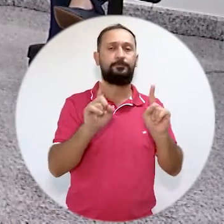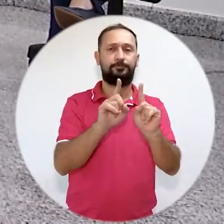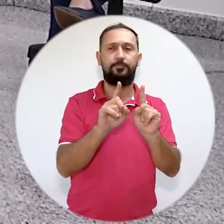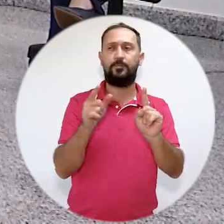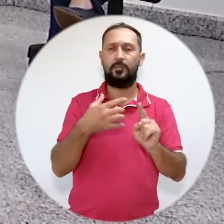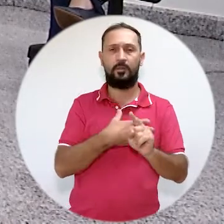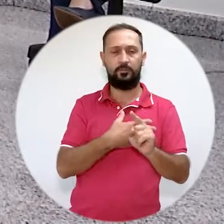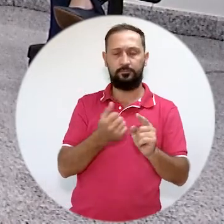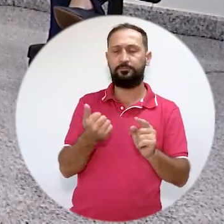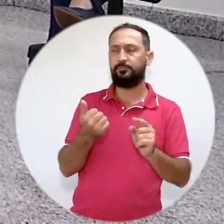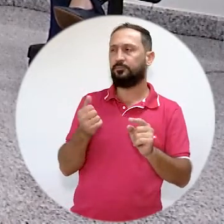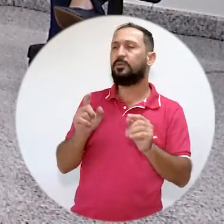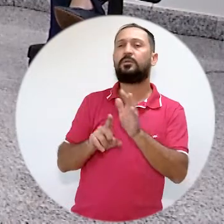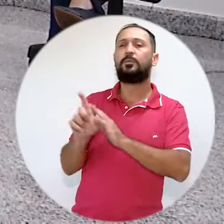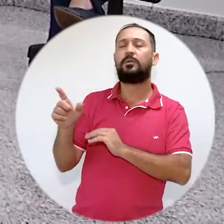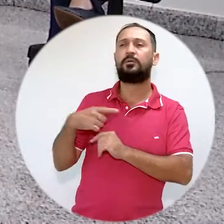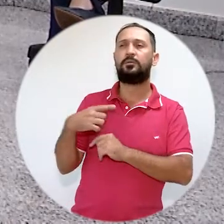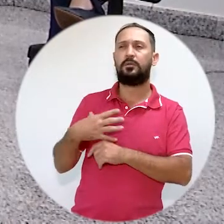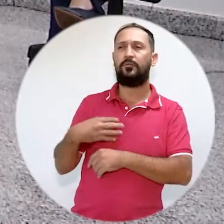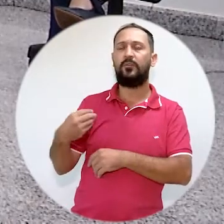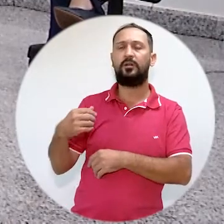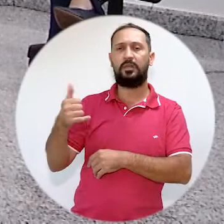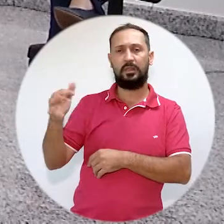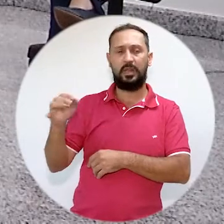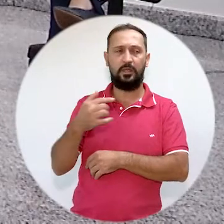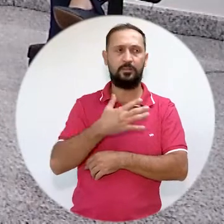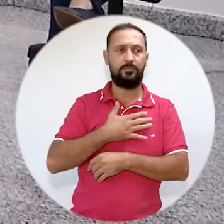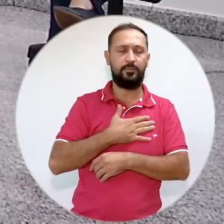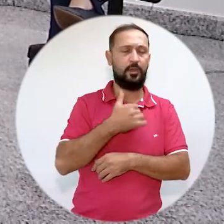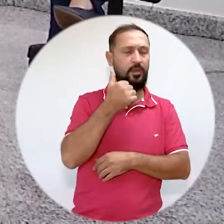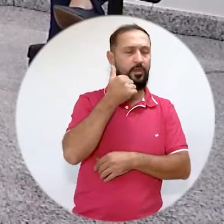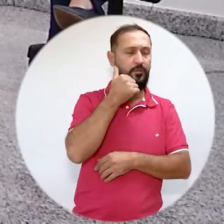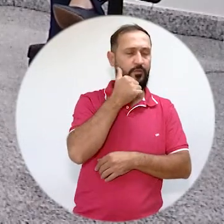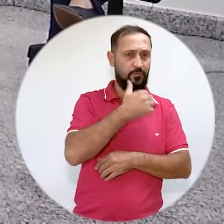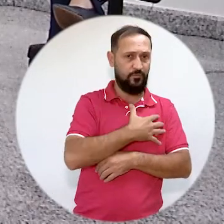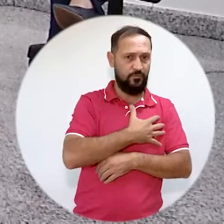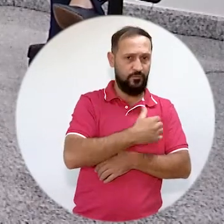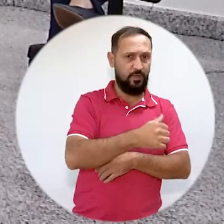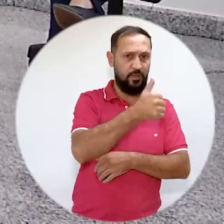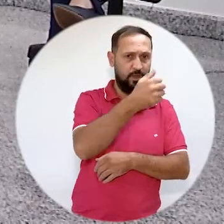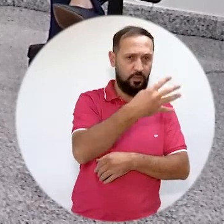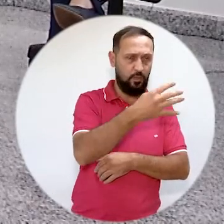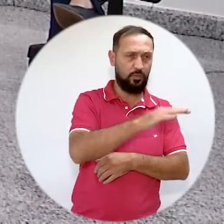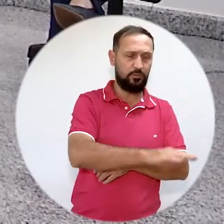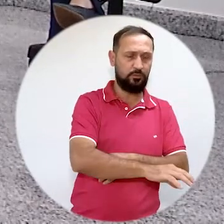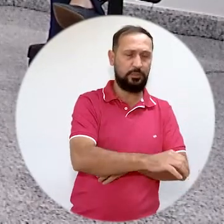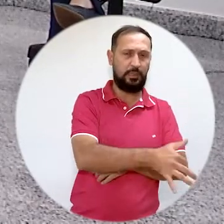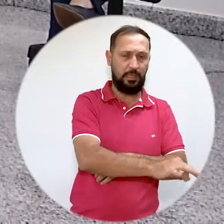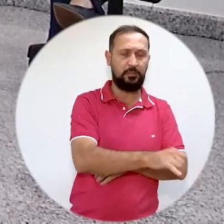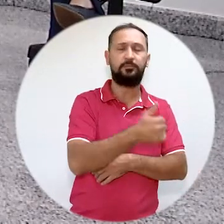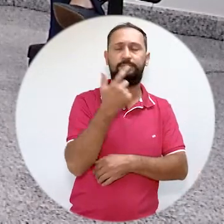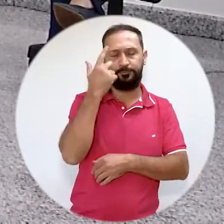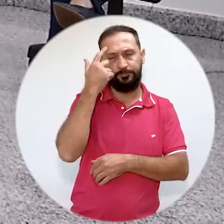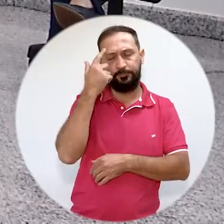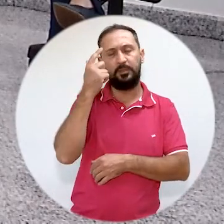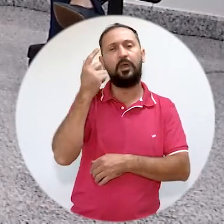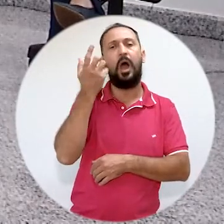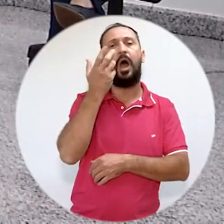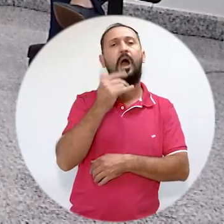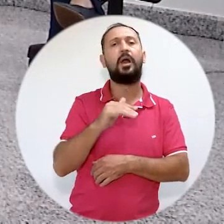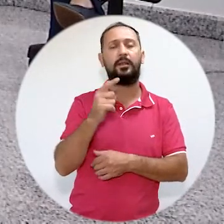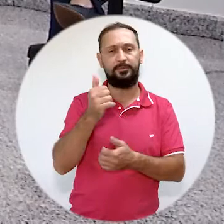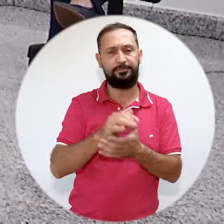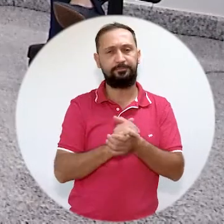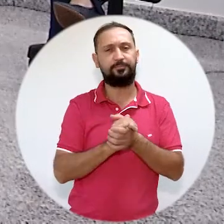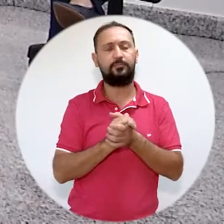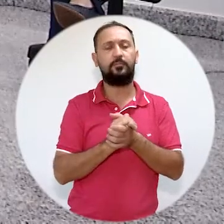tem 10 anos tem teu filho, né? Eu tenho 3, a minha caçula tem 14. Então vamos analisar um pouco essa questão das